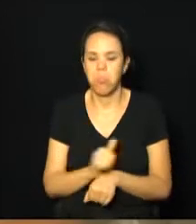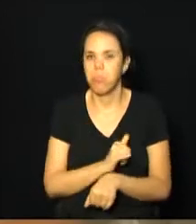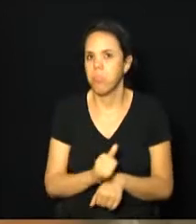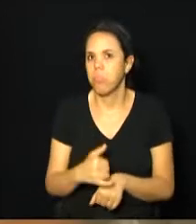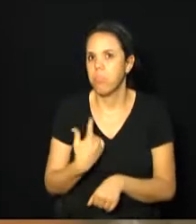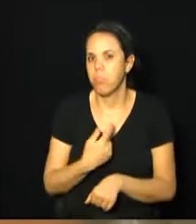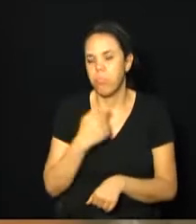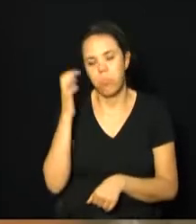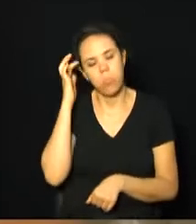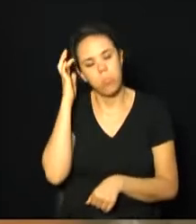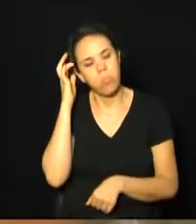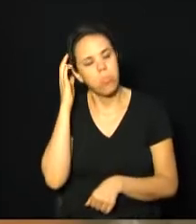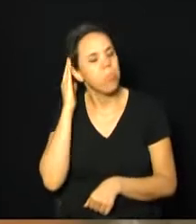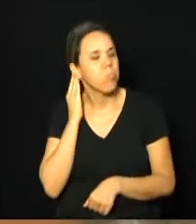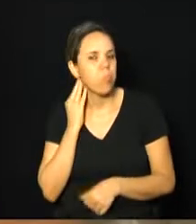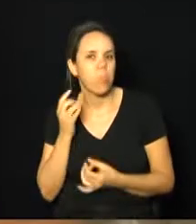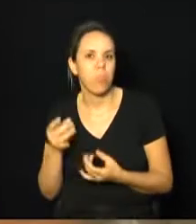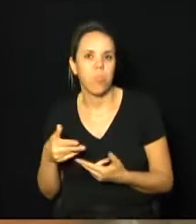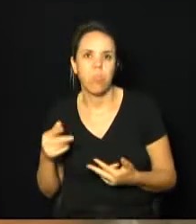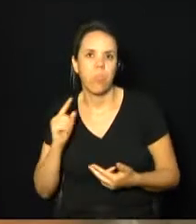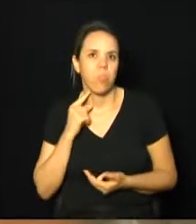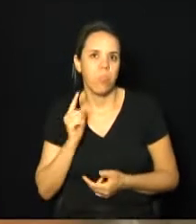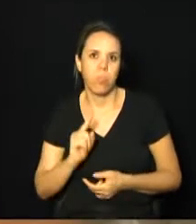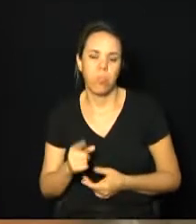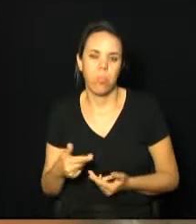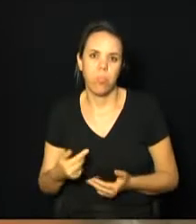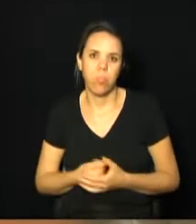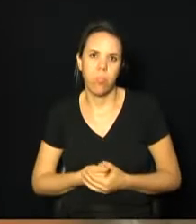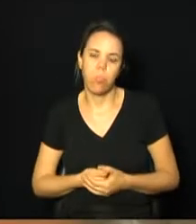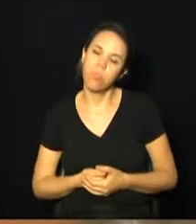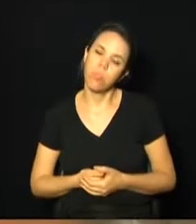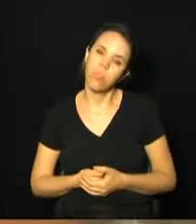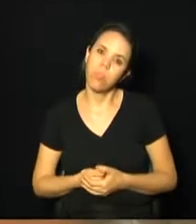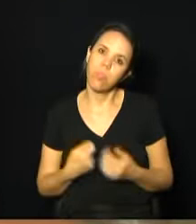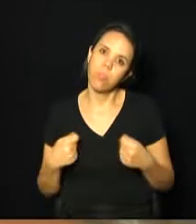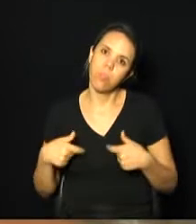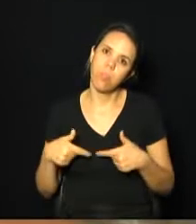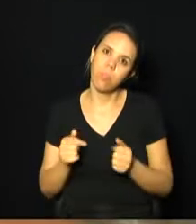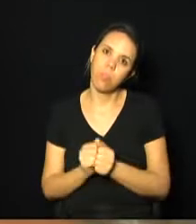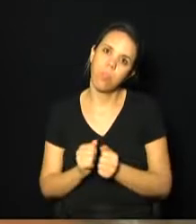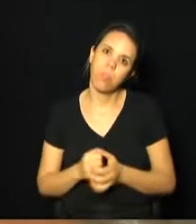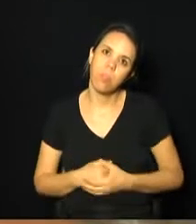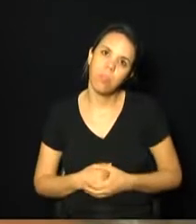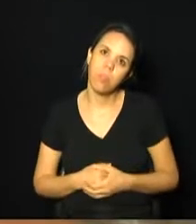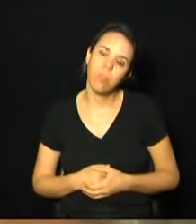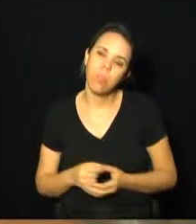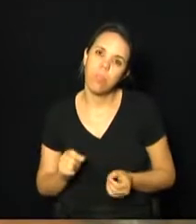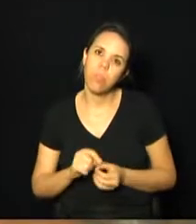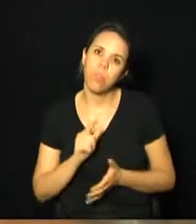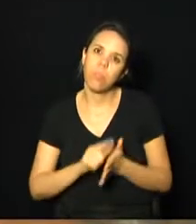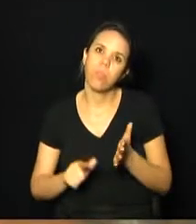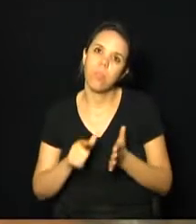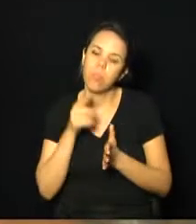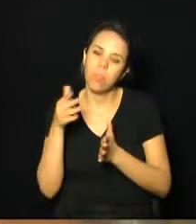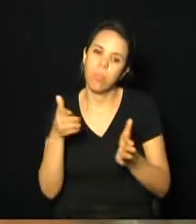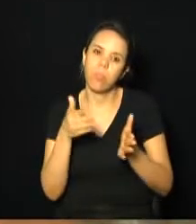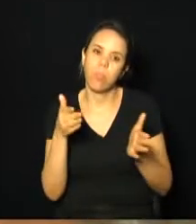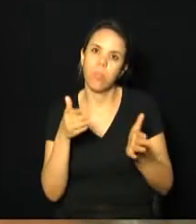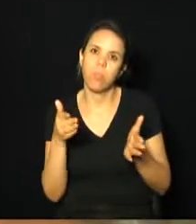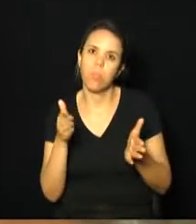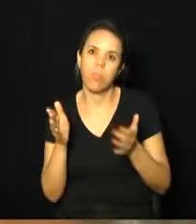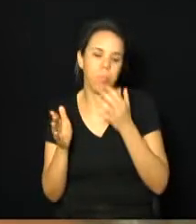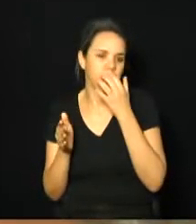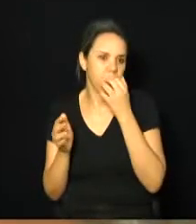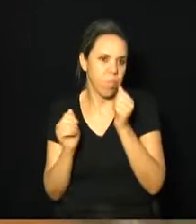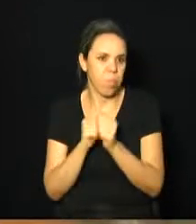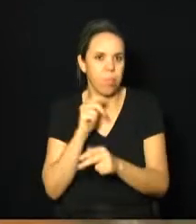para a gente descartar os lixos e as coisas, né? A gente precisa trabalhar junto. Fizemos limpeza no rio também lá, a gente